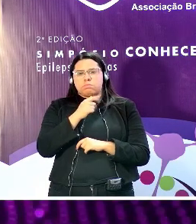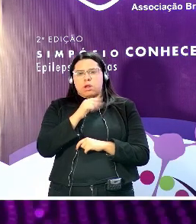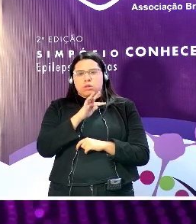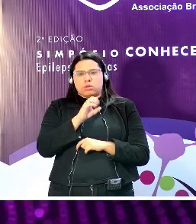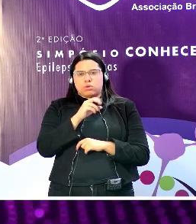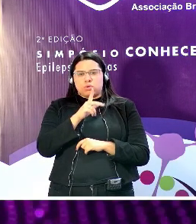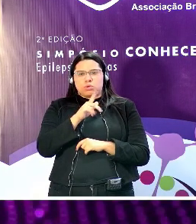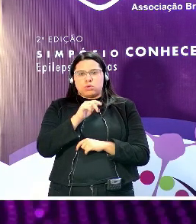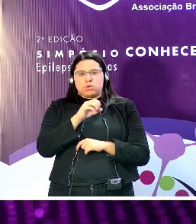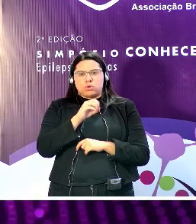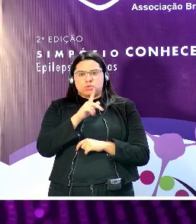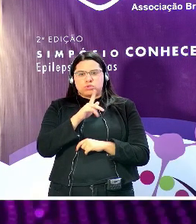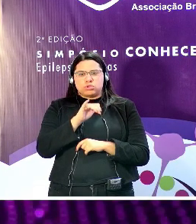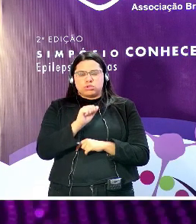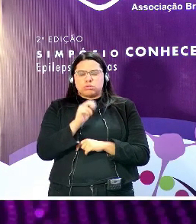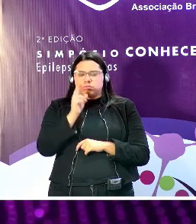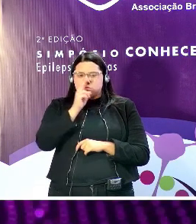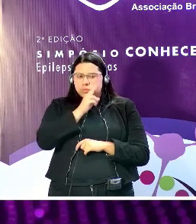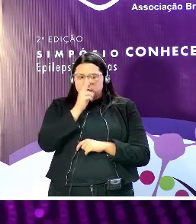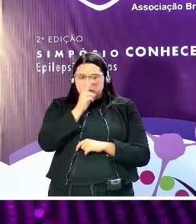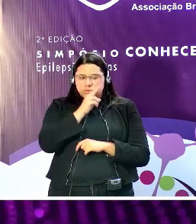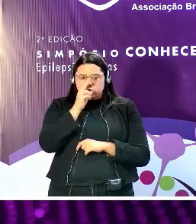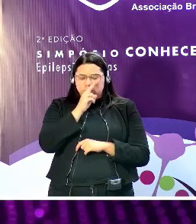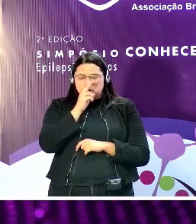Às vezes, eles não são